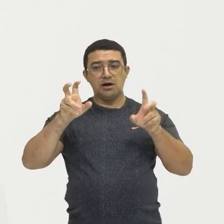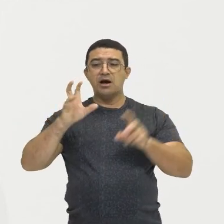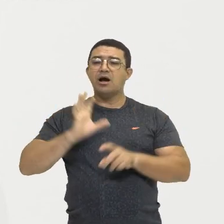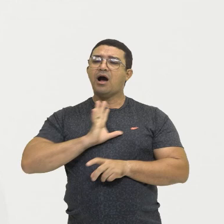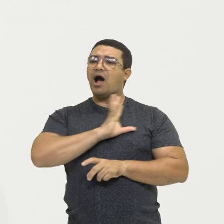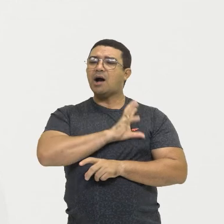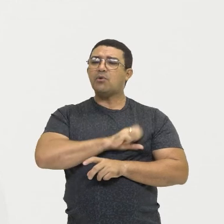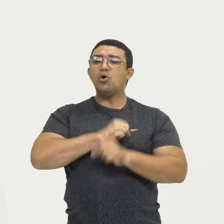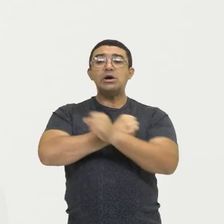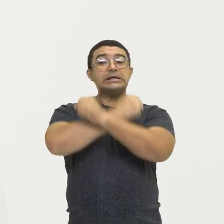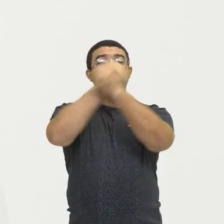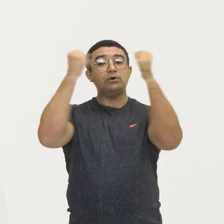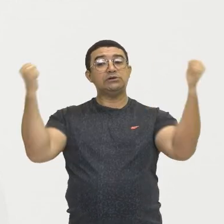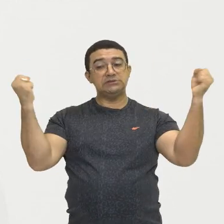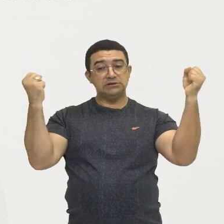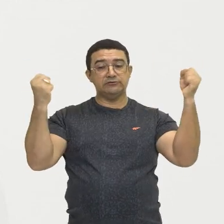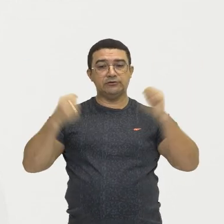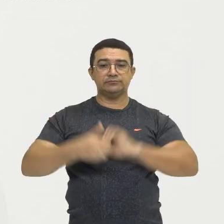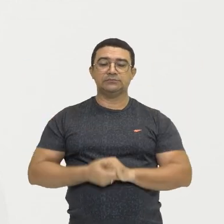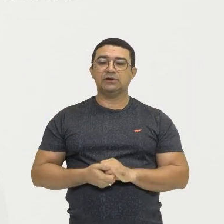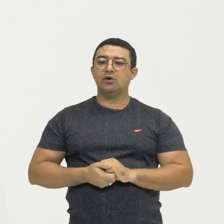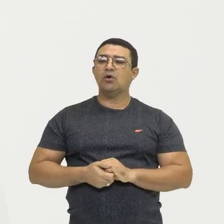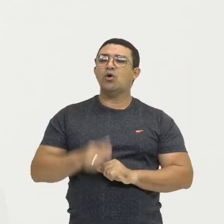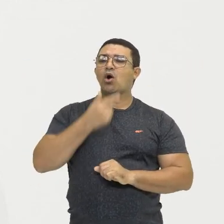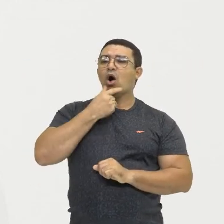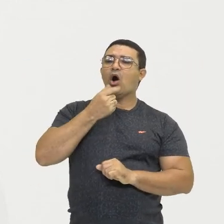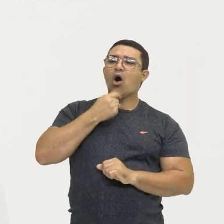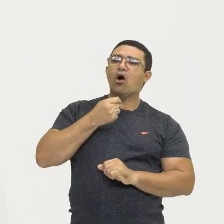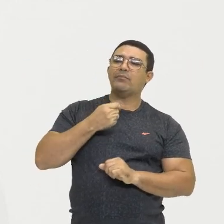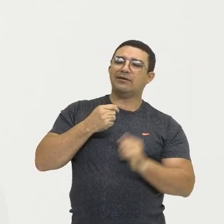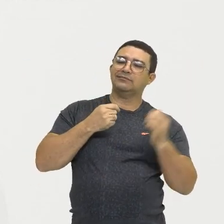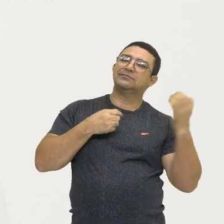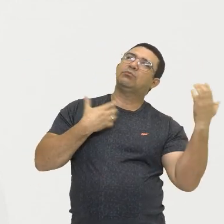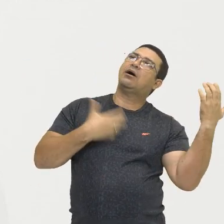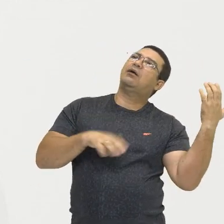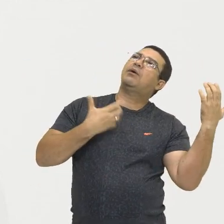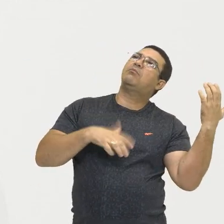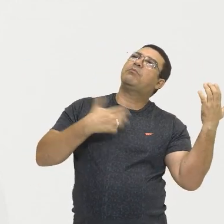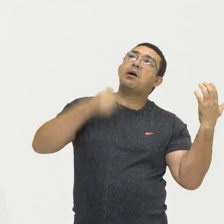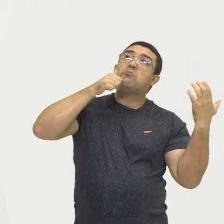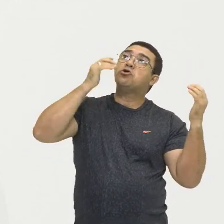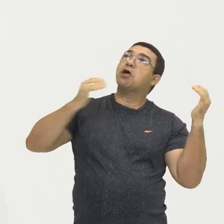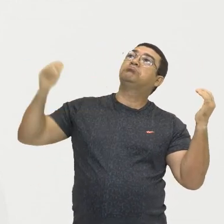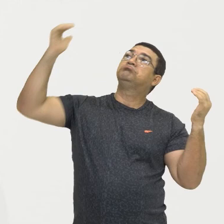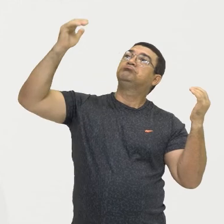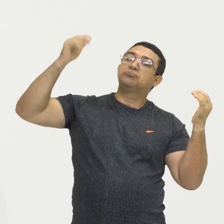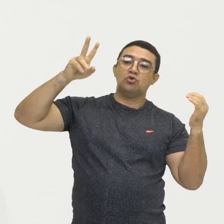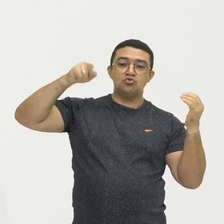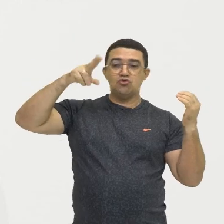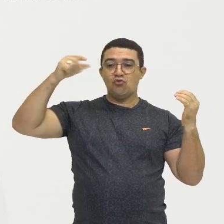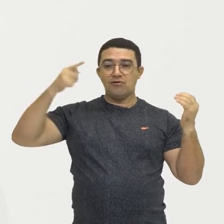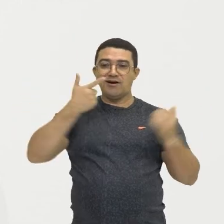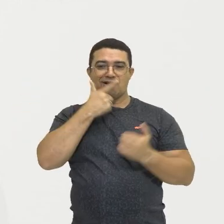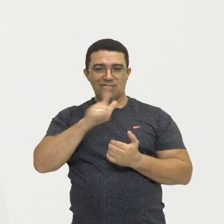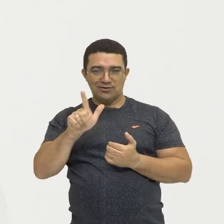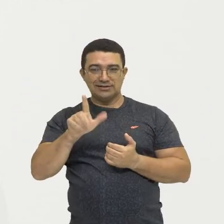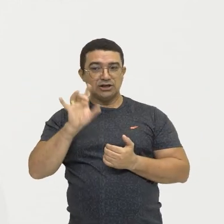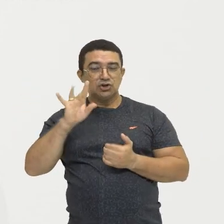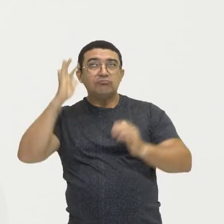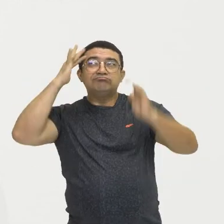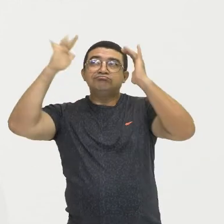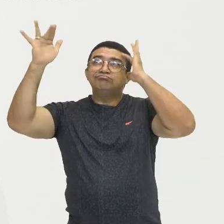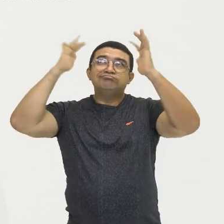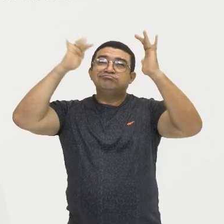que é esse do trovador se apaixonar pela dama inacessível, ele é recorrente em muitas